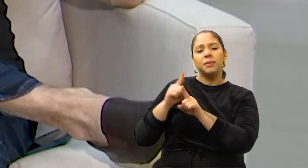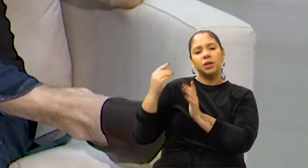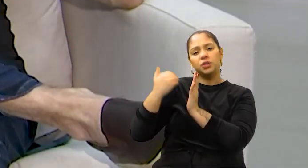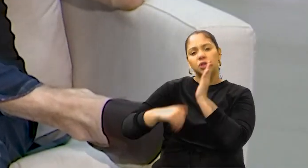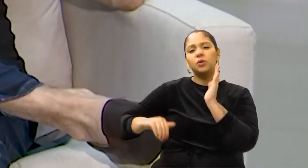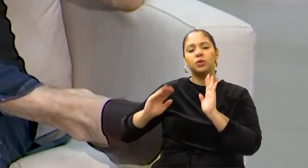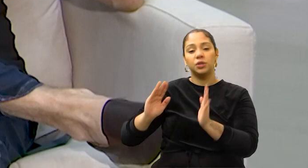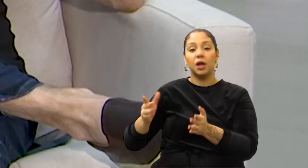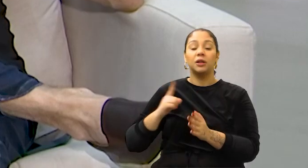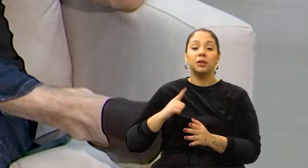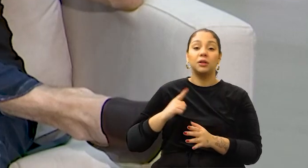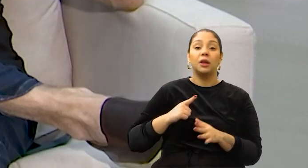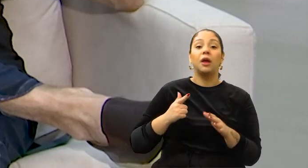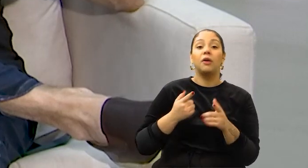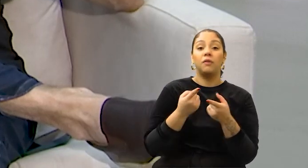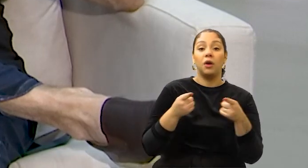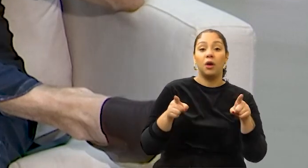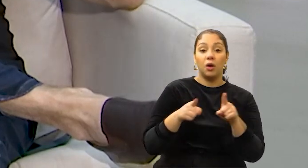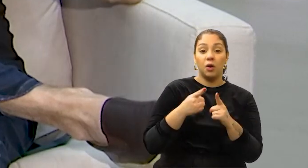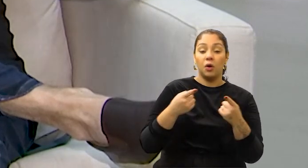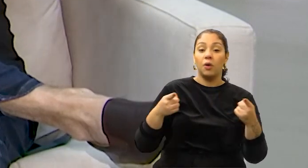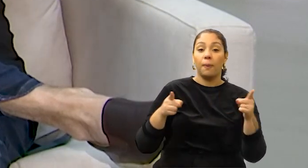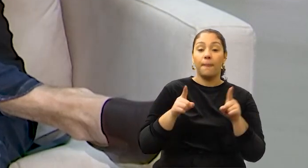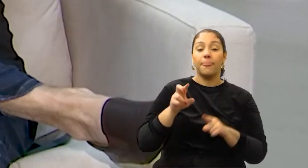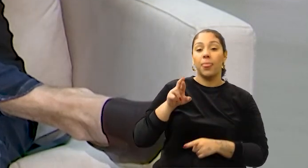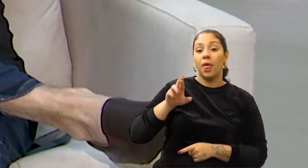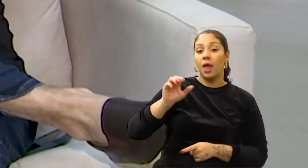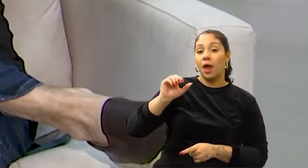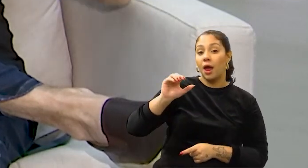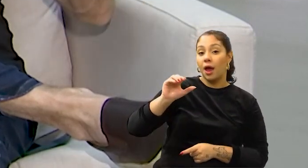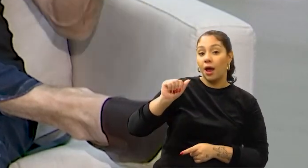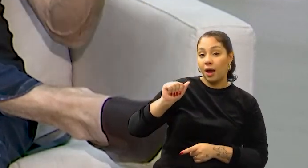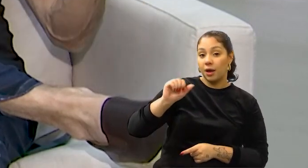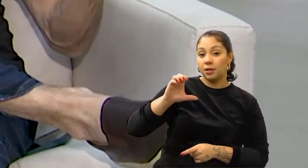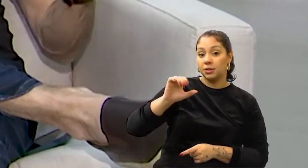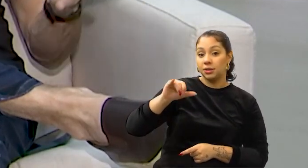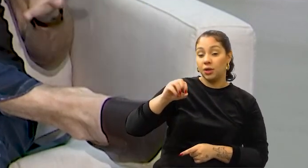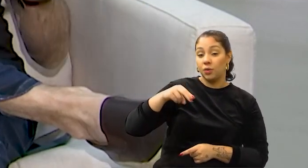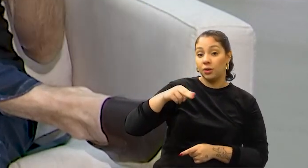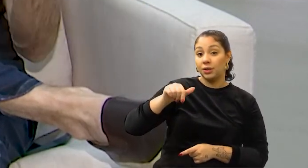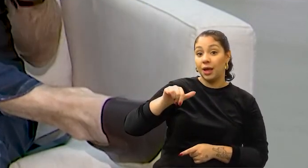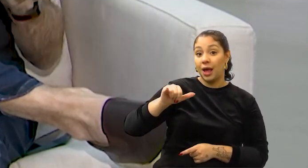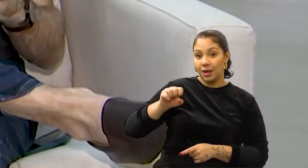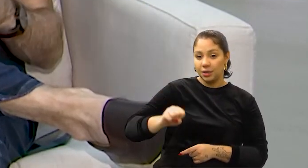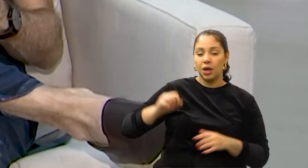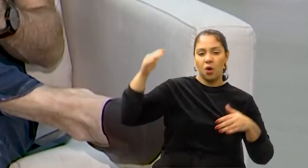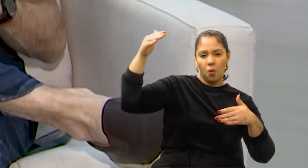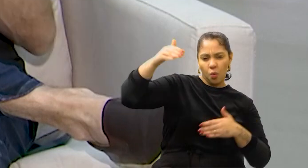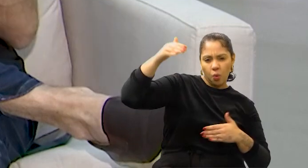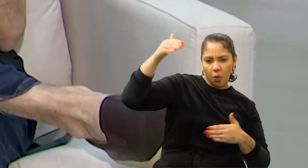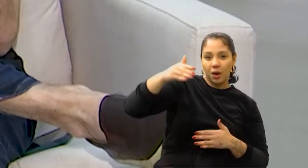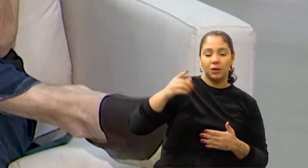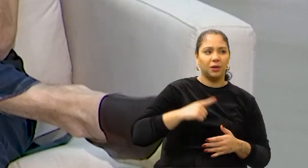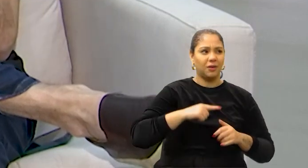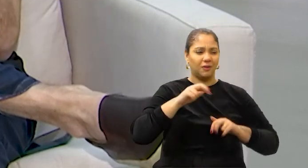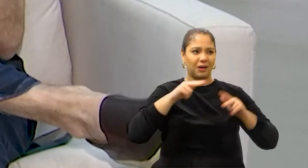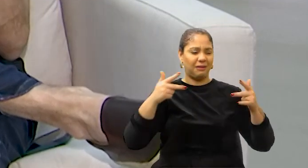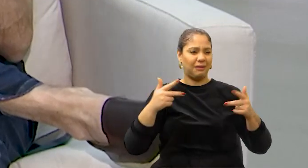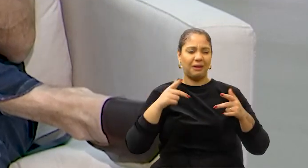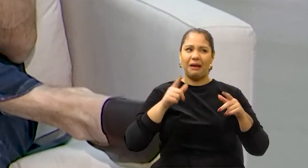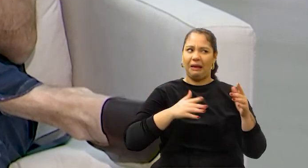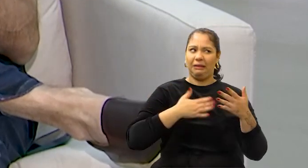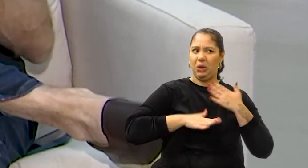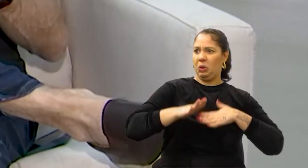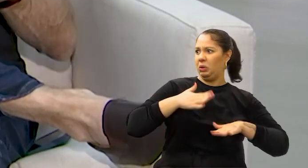quando colocou um disco que foi Racionais Mc's Um monte de gente caiu matando né questionando porque por conta desse